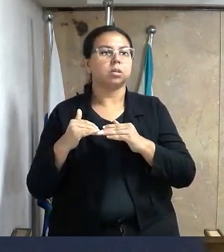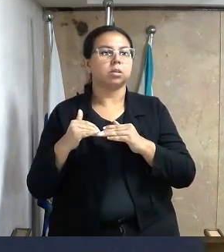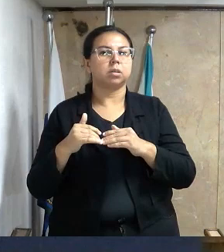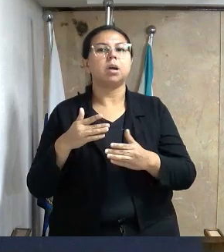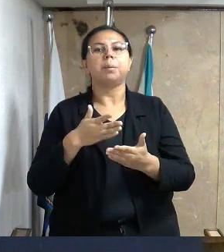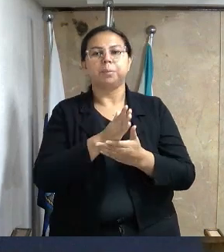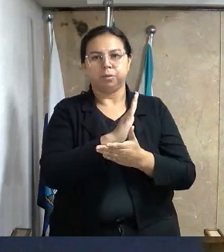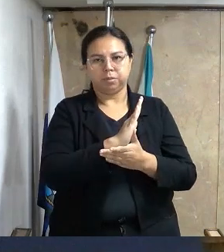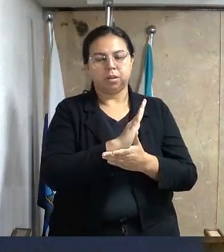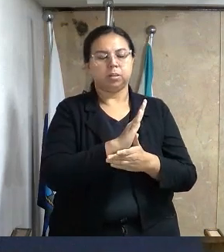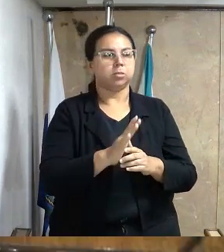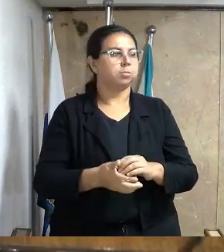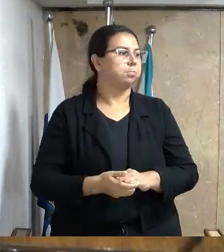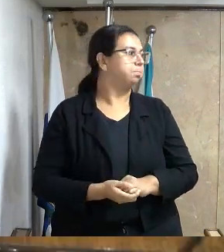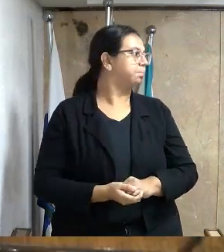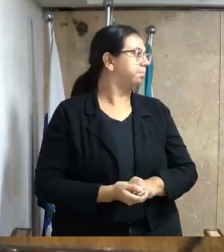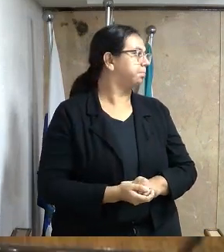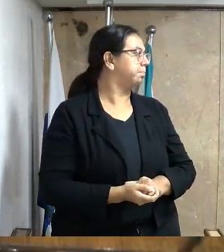Aprovado por unanimidade.